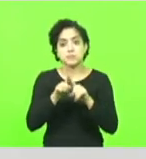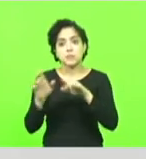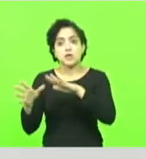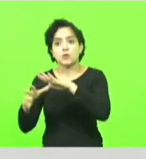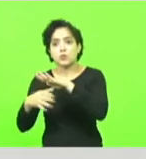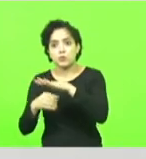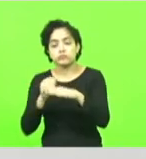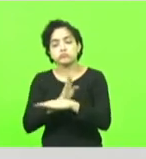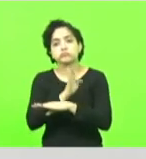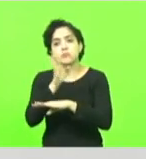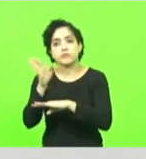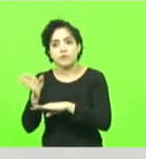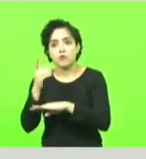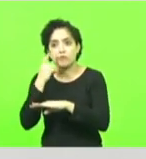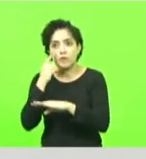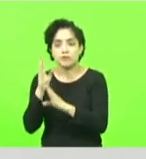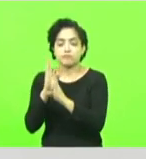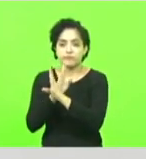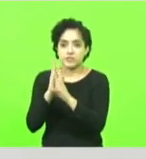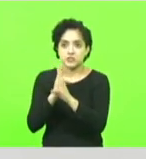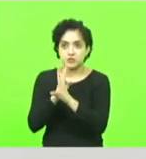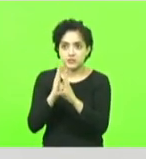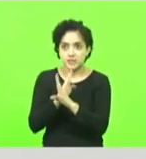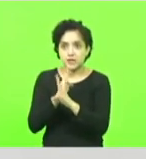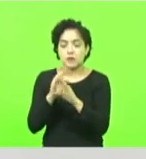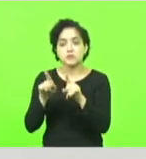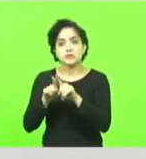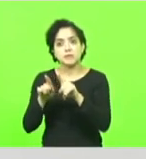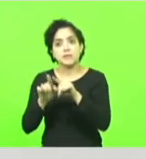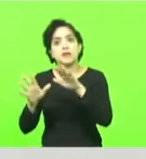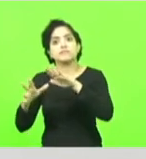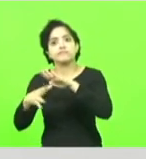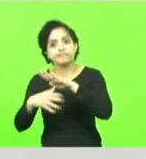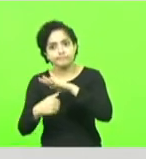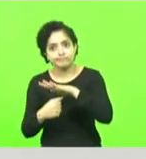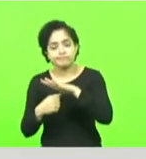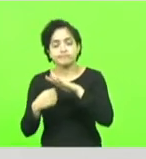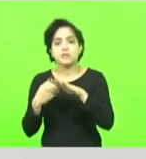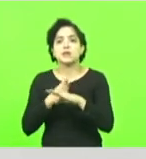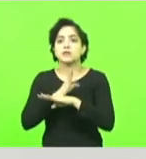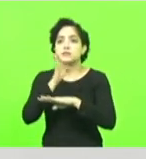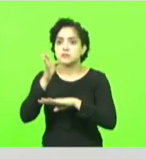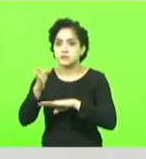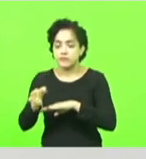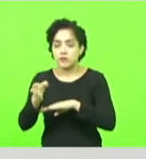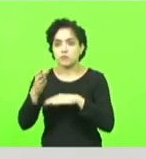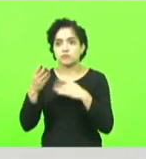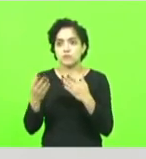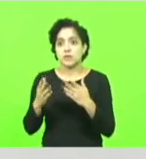eles quem vão investigar aí atrás. Tem a questão de assalto, lá estão os policiais militares. Até